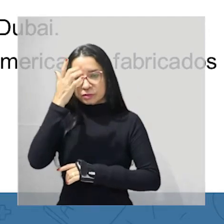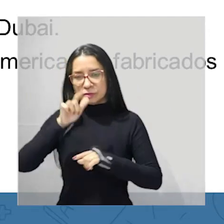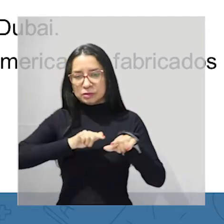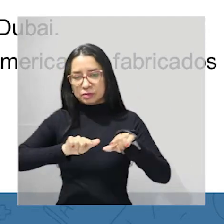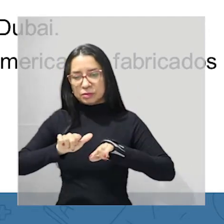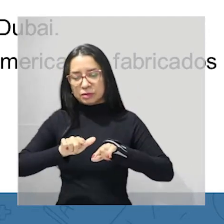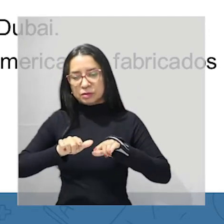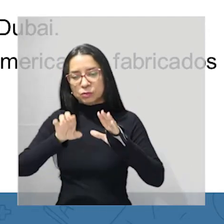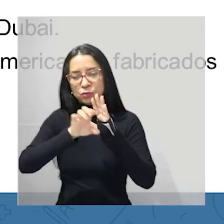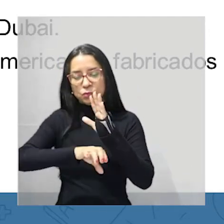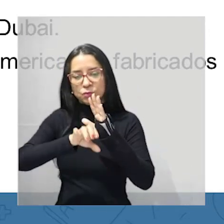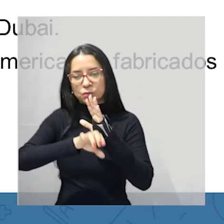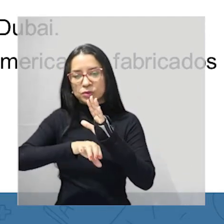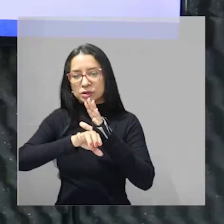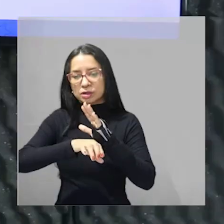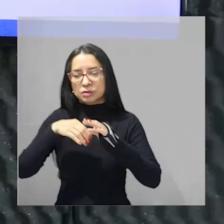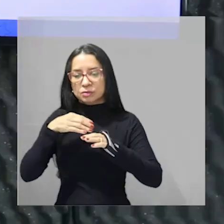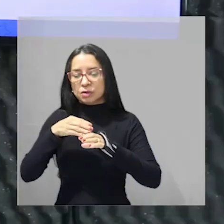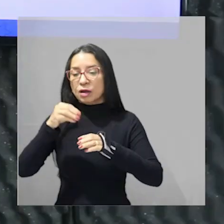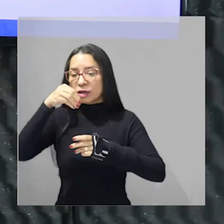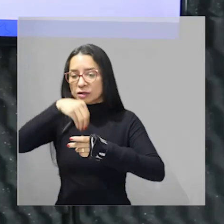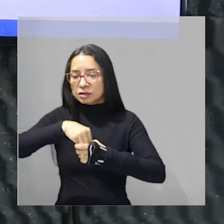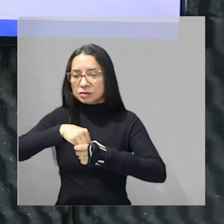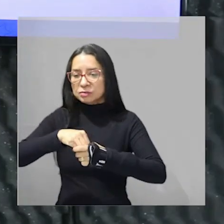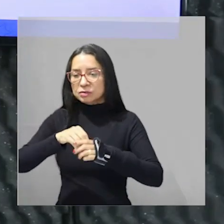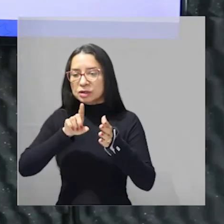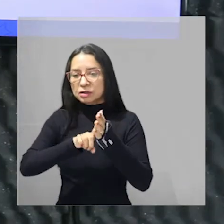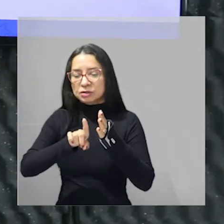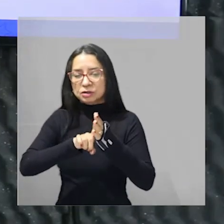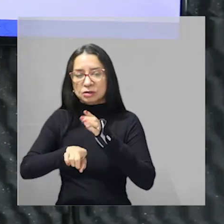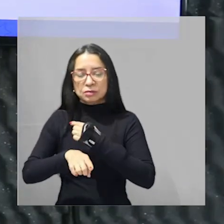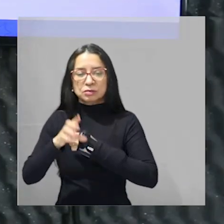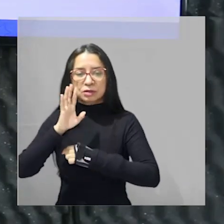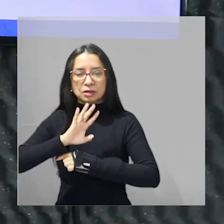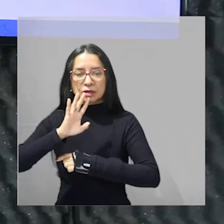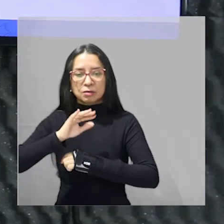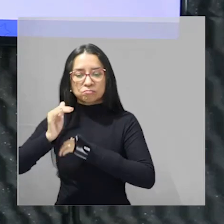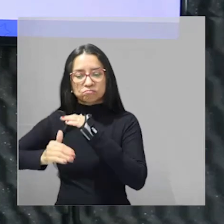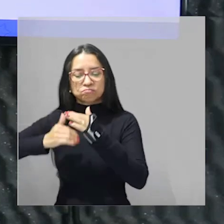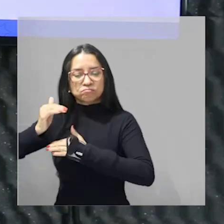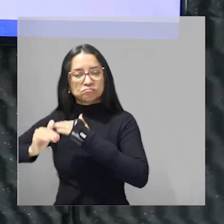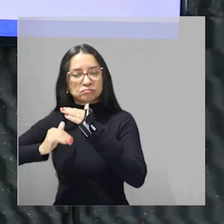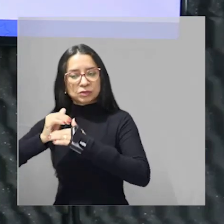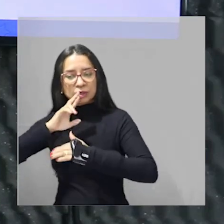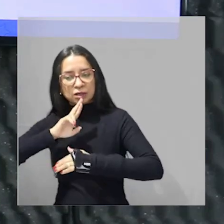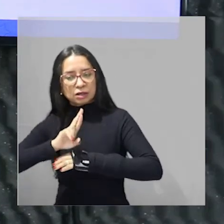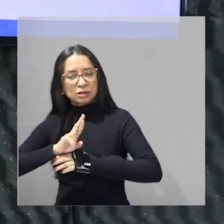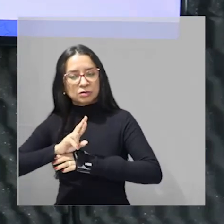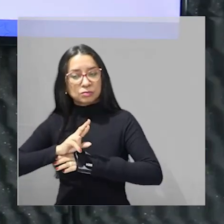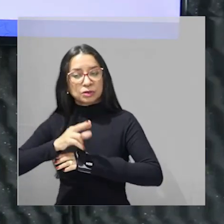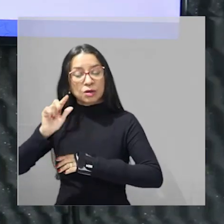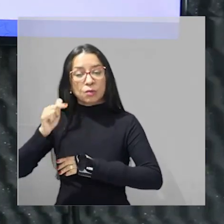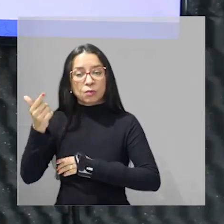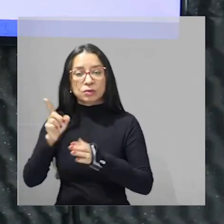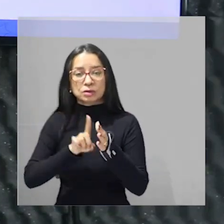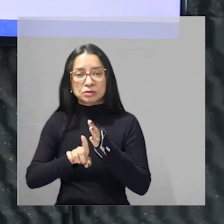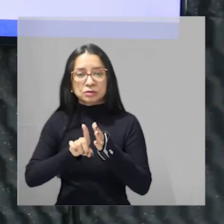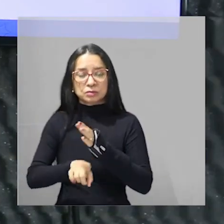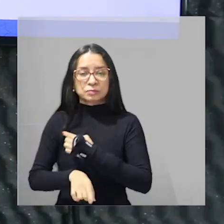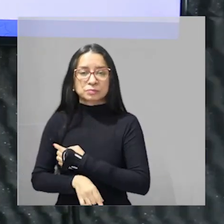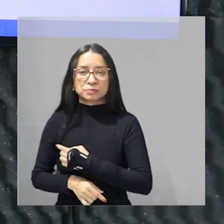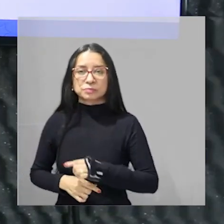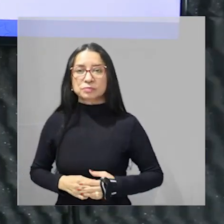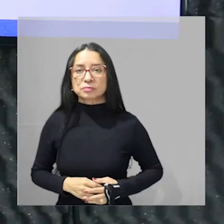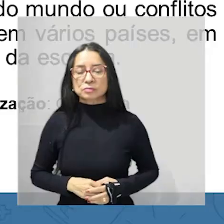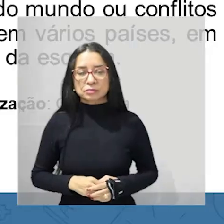um conceito aí em cima dessa questão. Bem legal. Bora evoluir. Bora responder mais uma questão. Vem comigo.